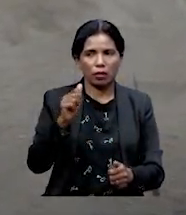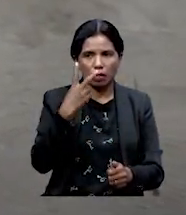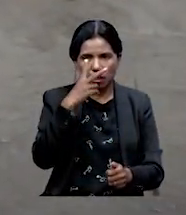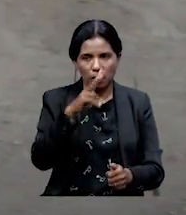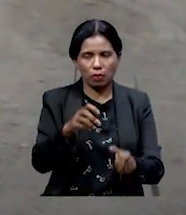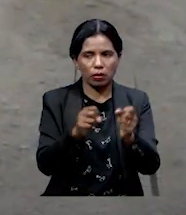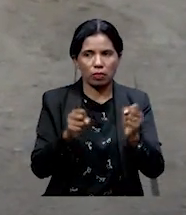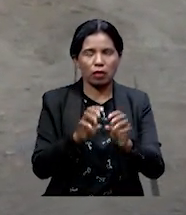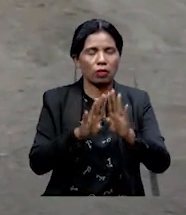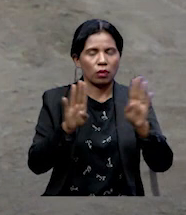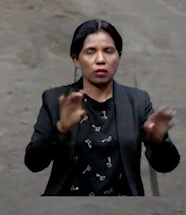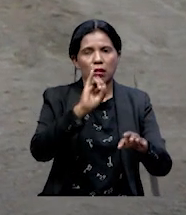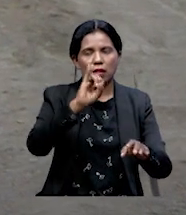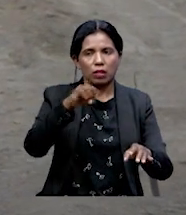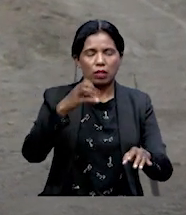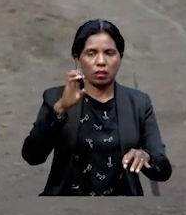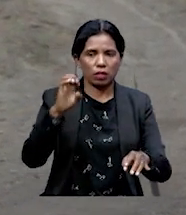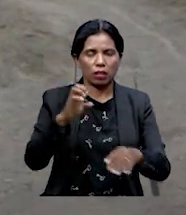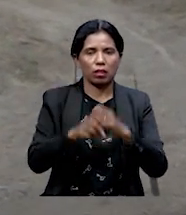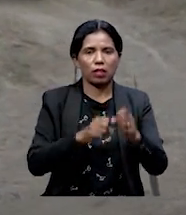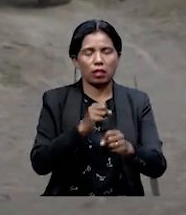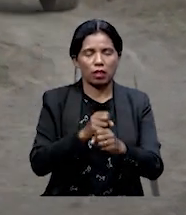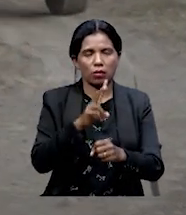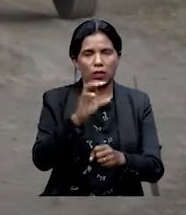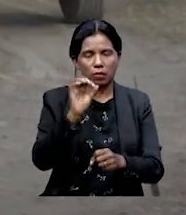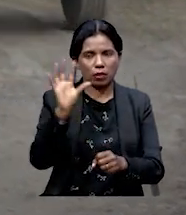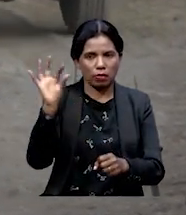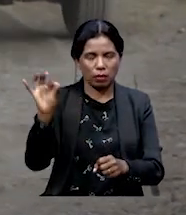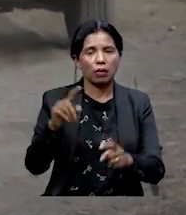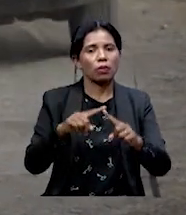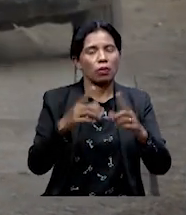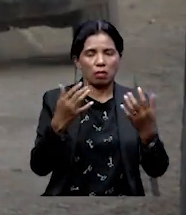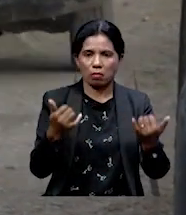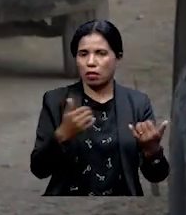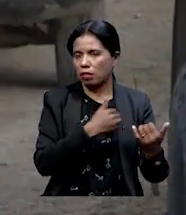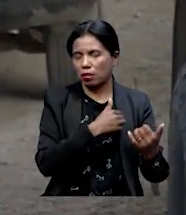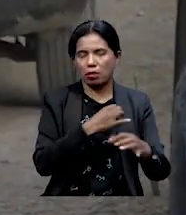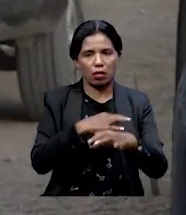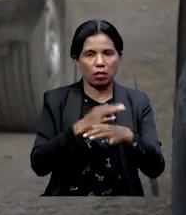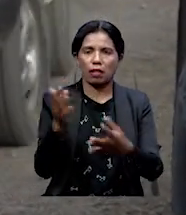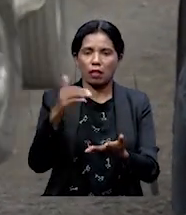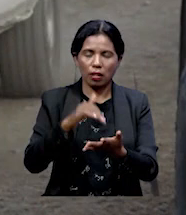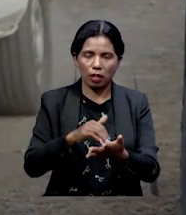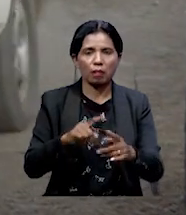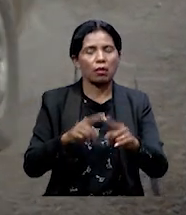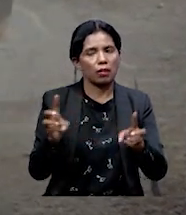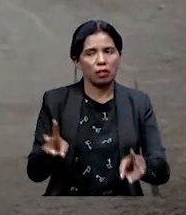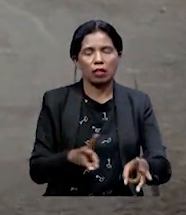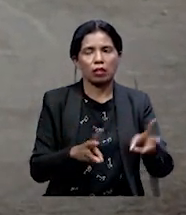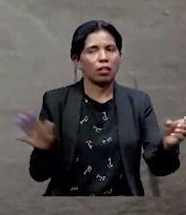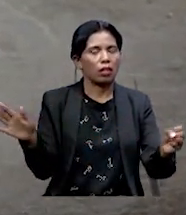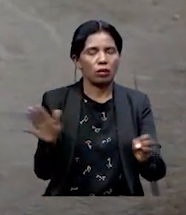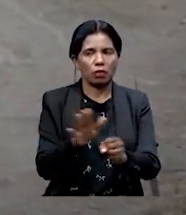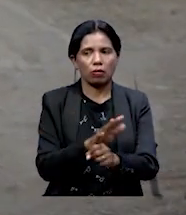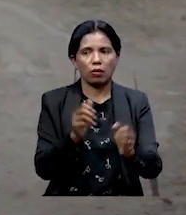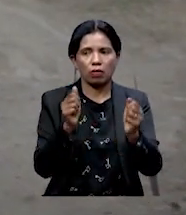lo que hoje IGE, desde Tinerim do Acielio ba, mai beto agora la iha reabilitação, nune estrada sira ne, na kono fale